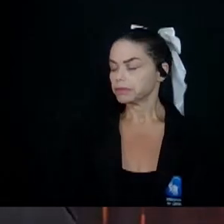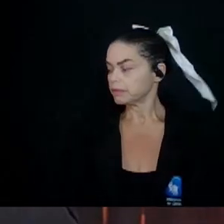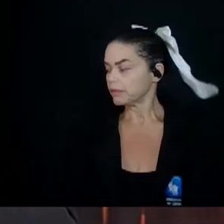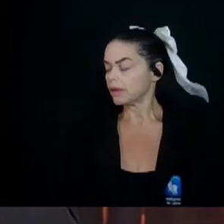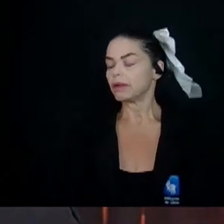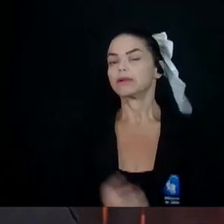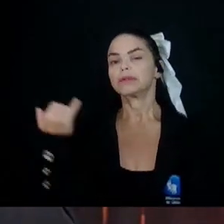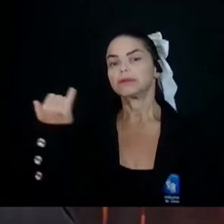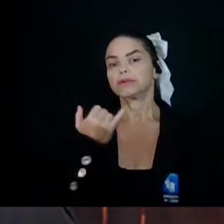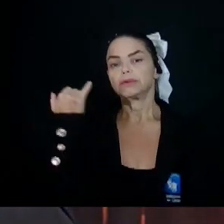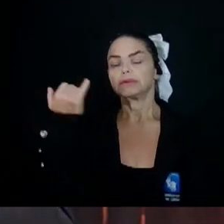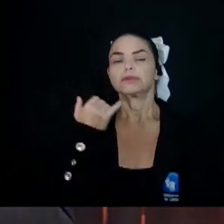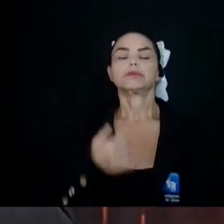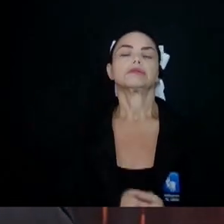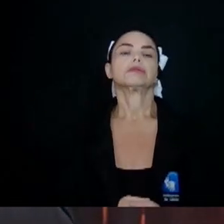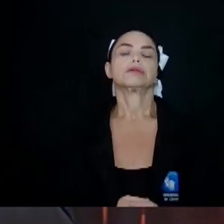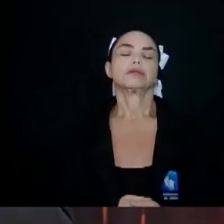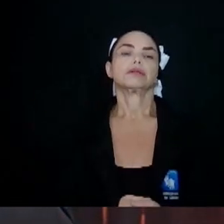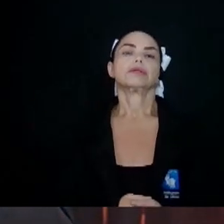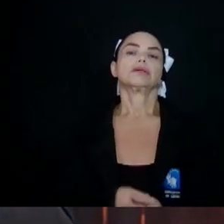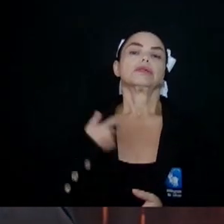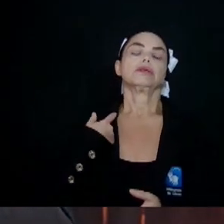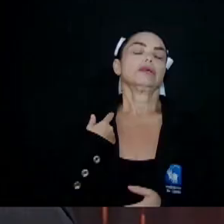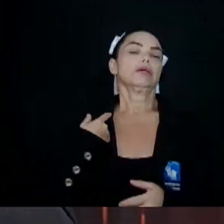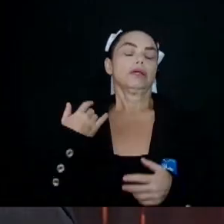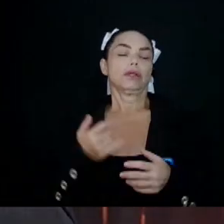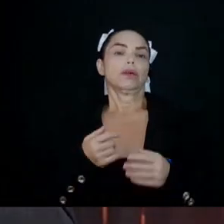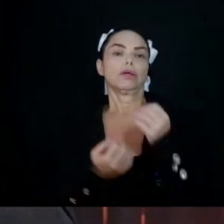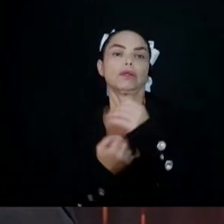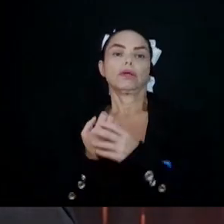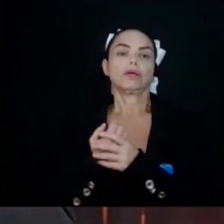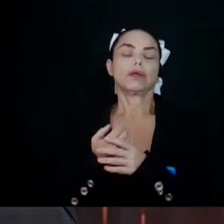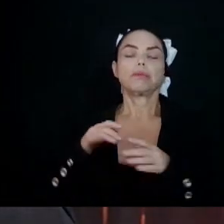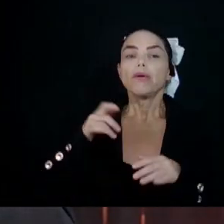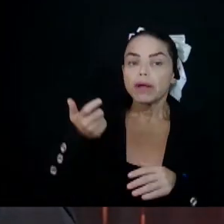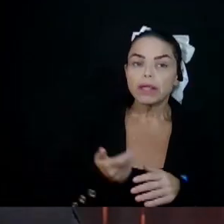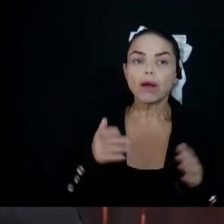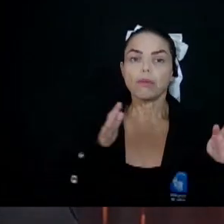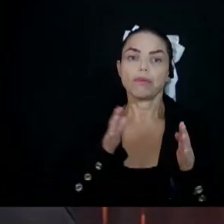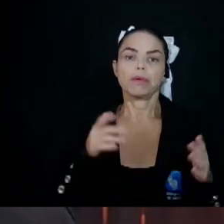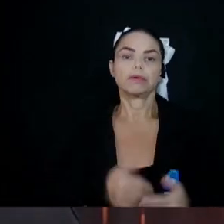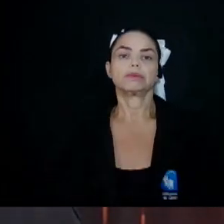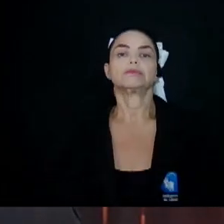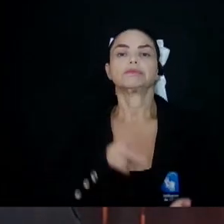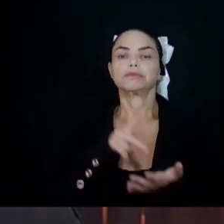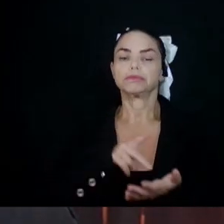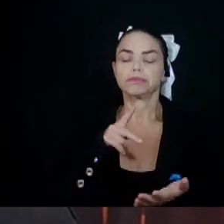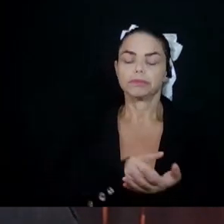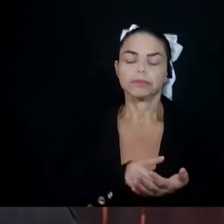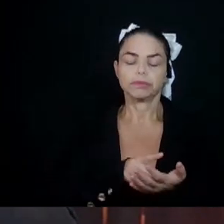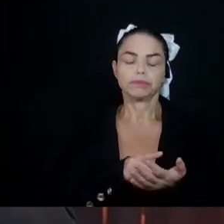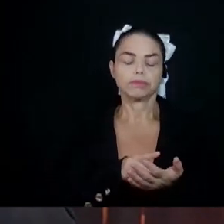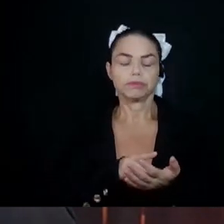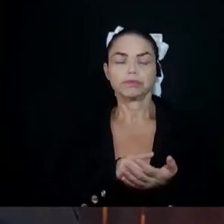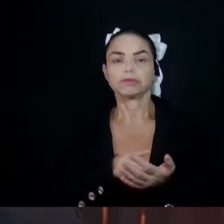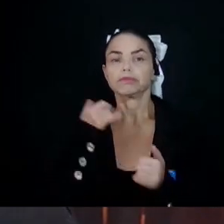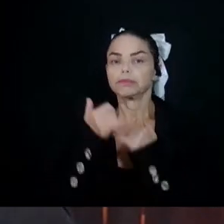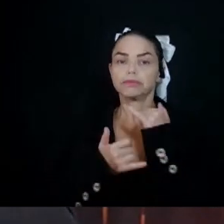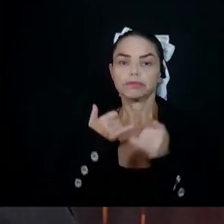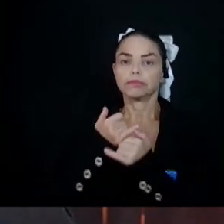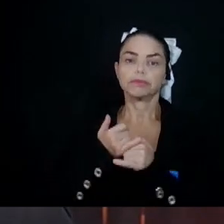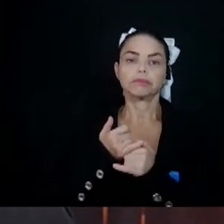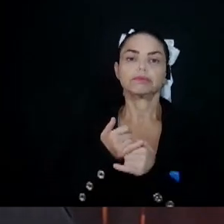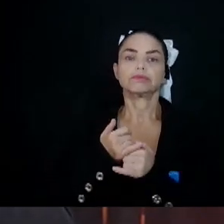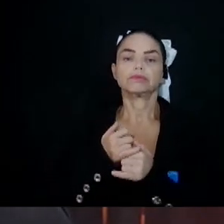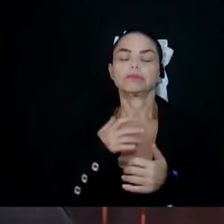extremamente importante esse ócio criativo. Né? Agora, a verdade é que a internet é um facilitador